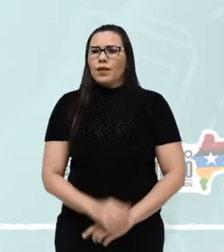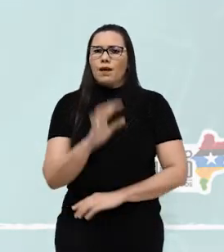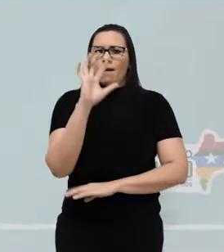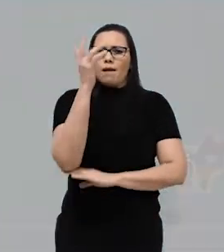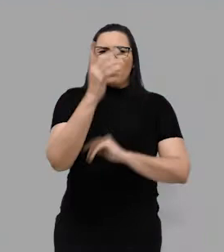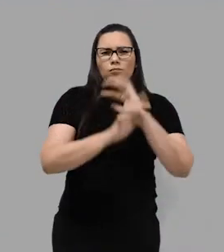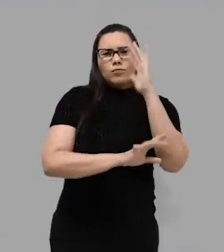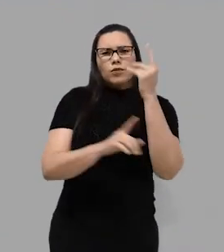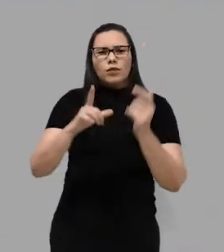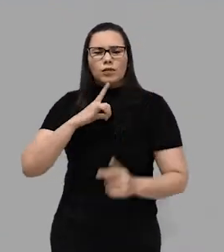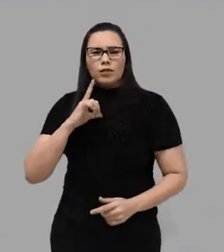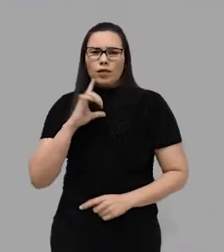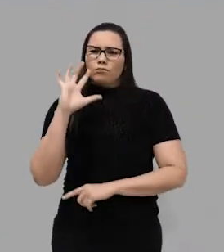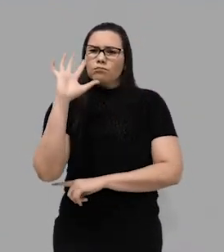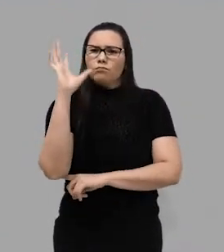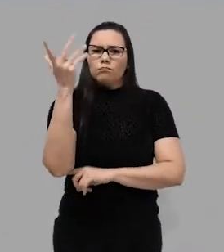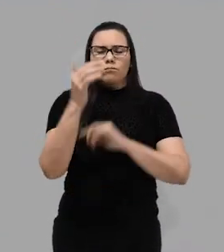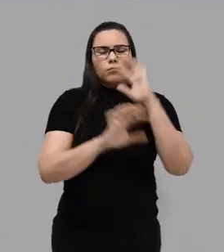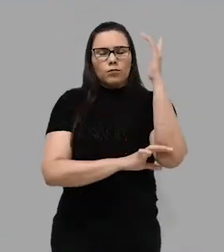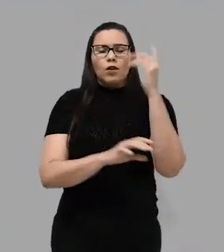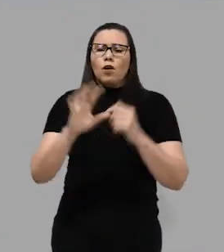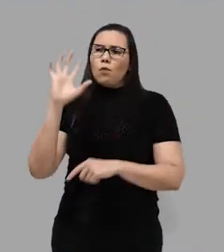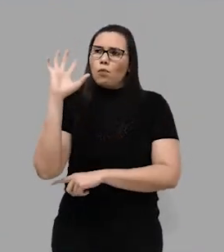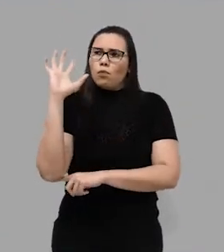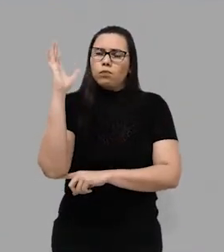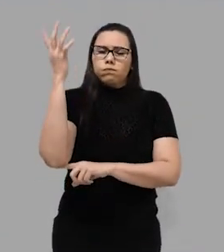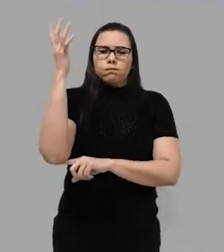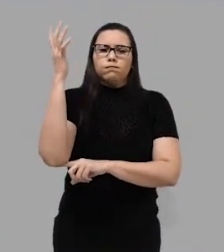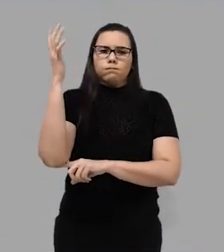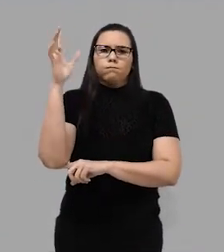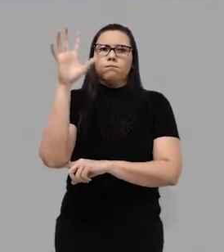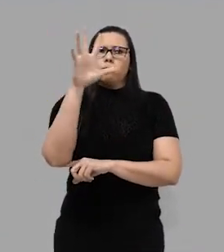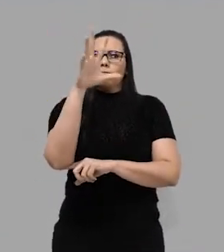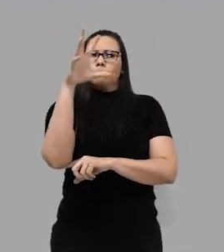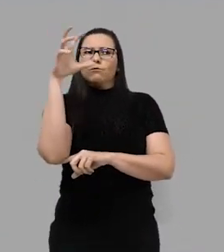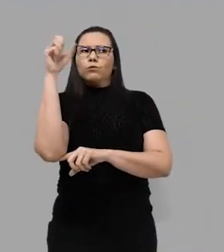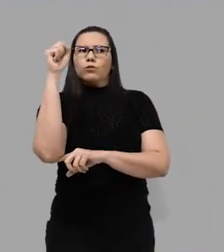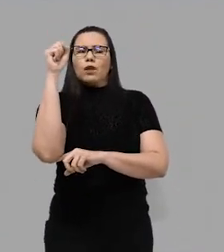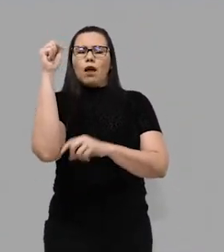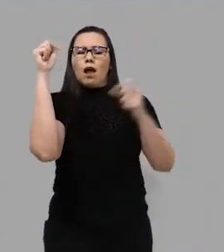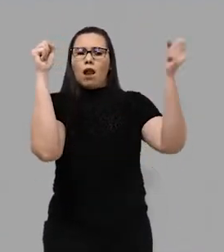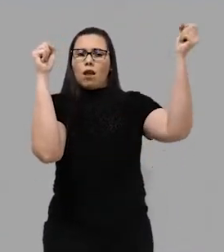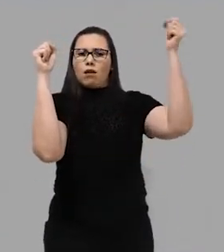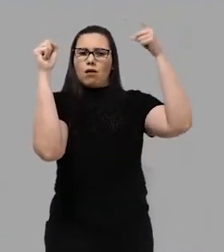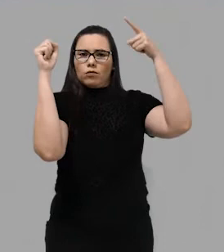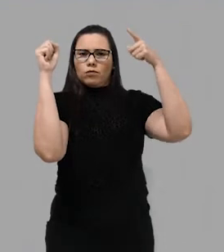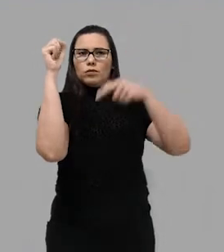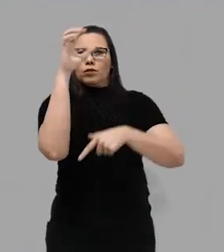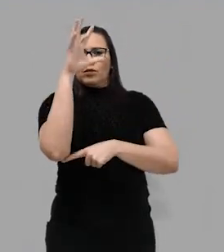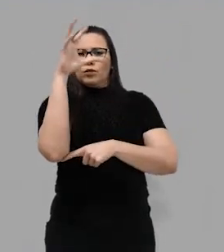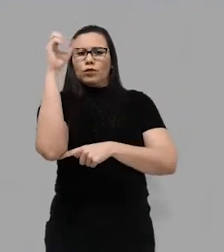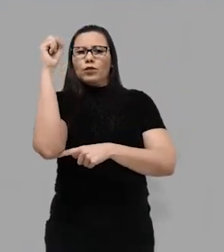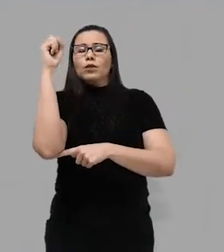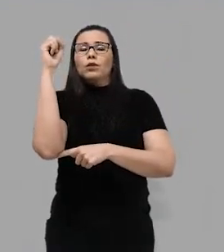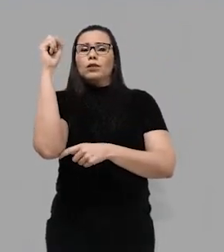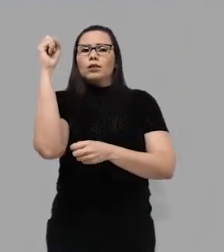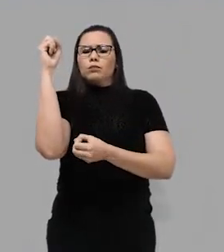vegetal, ele absorveu a energia luminosa, produziu glicose. Essa glicose, né, ela